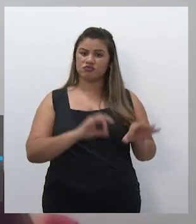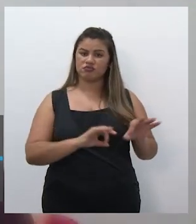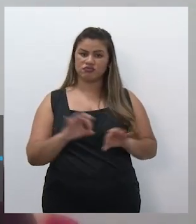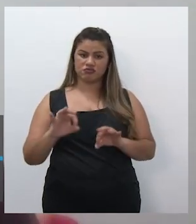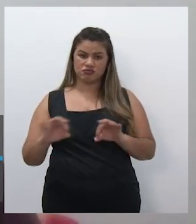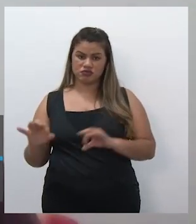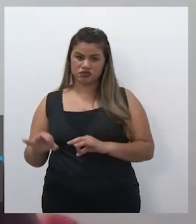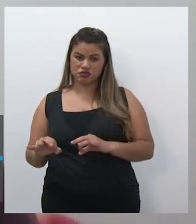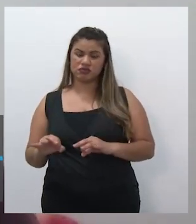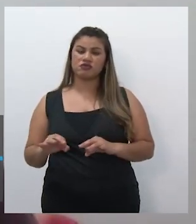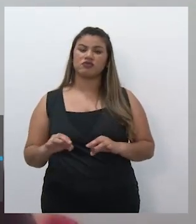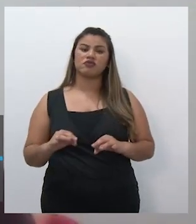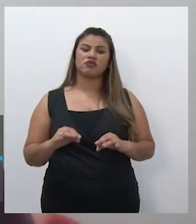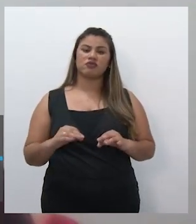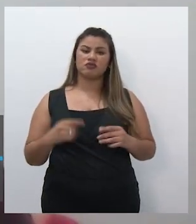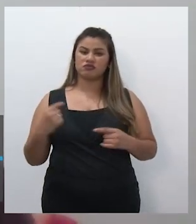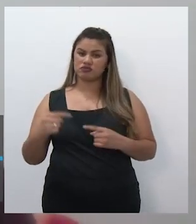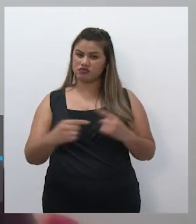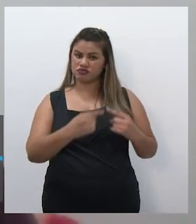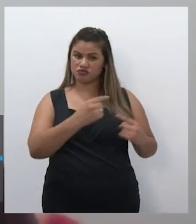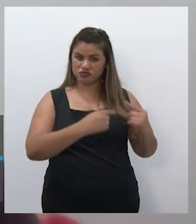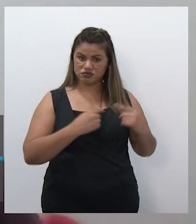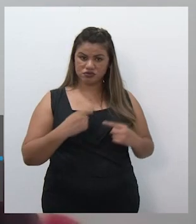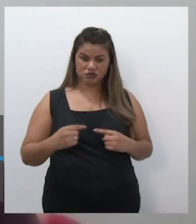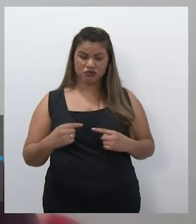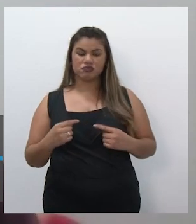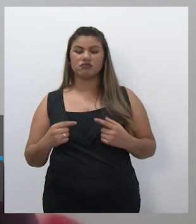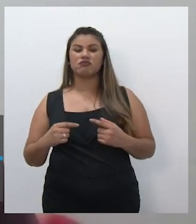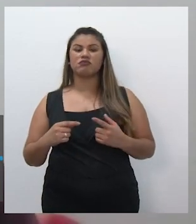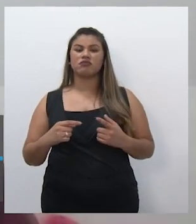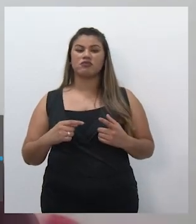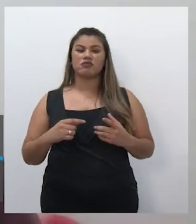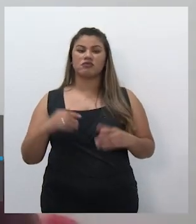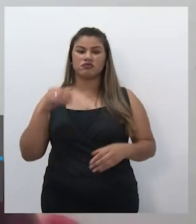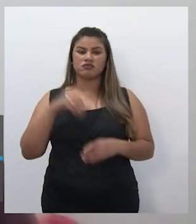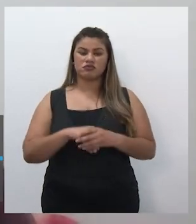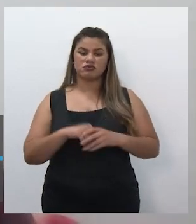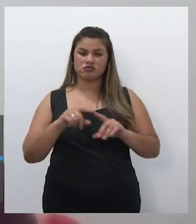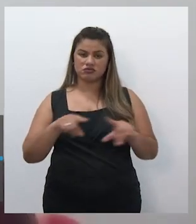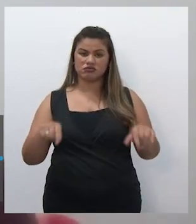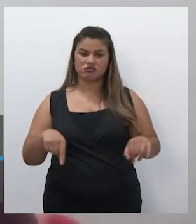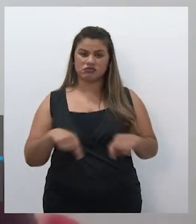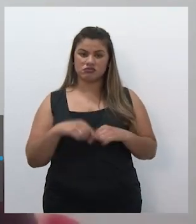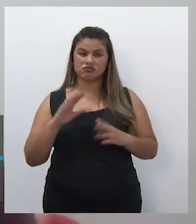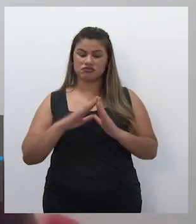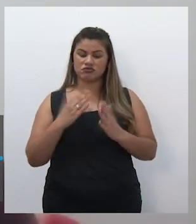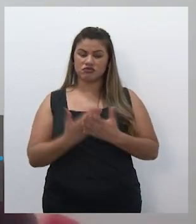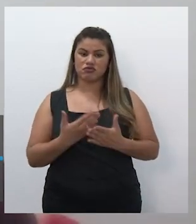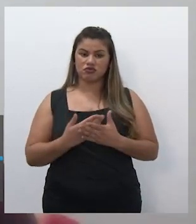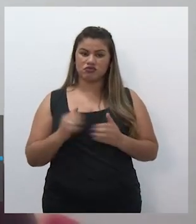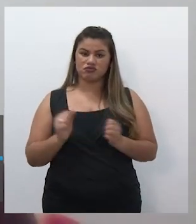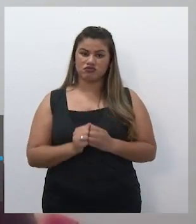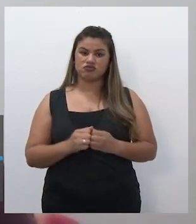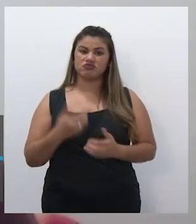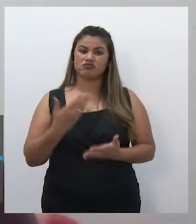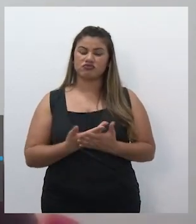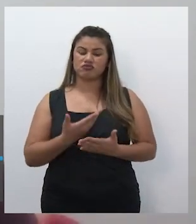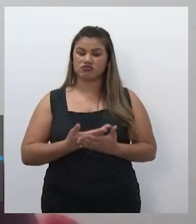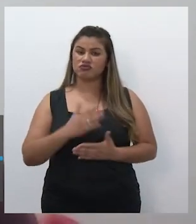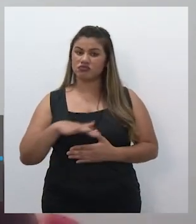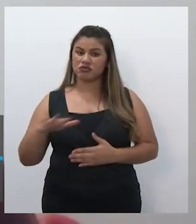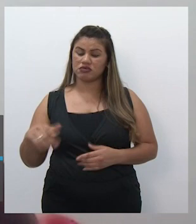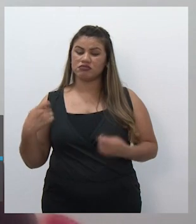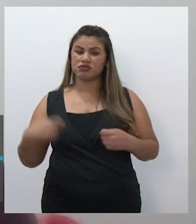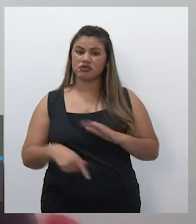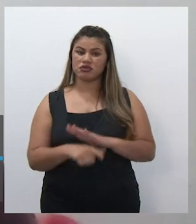de construção das aulas, a discussão daquilo que vai ser feito em sala de aula com os estudantes, precisa ser conversado, precisa ser